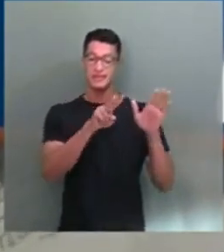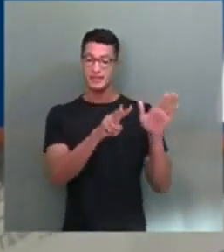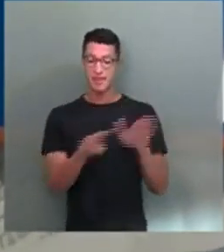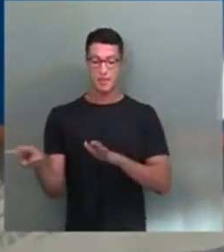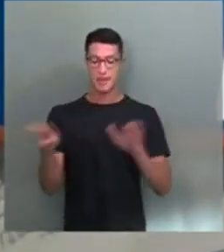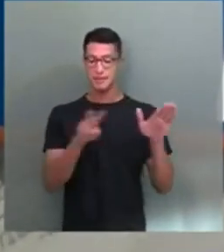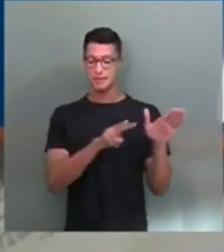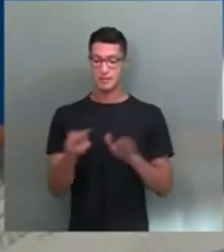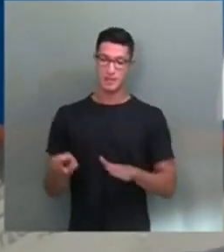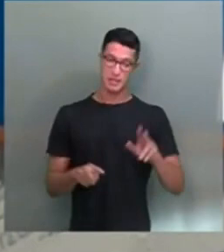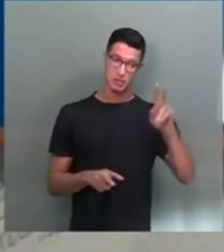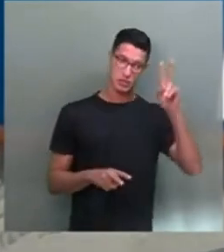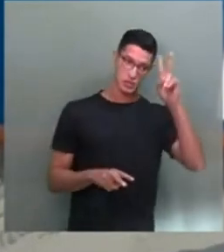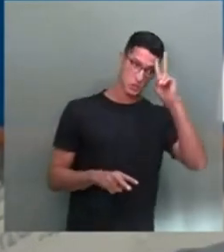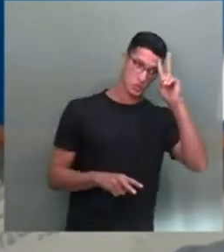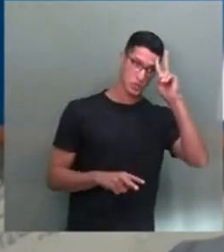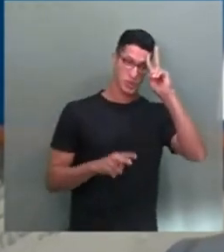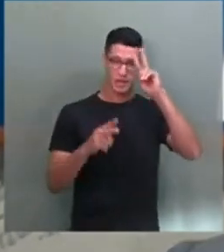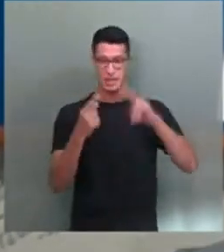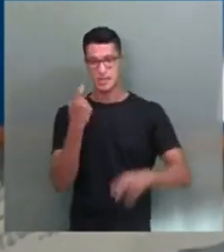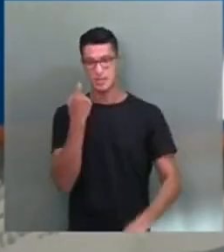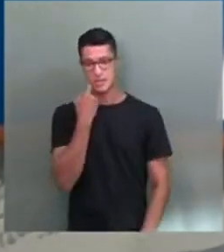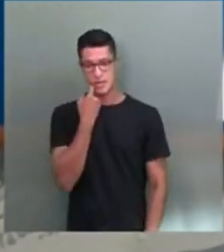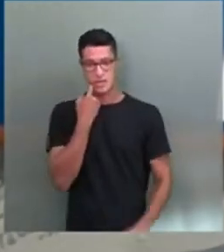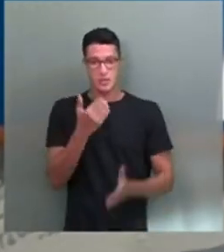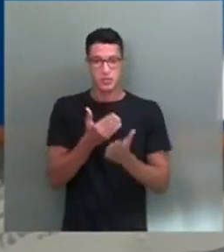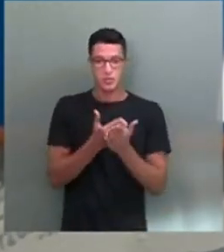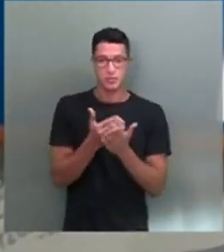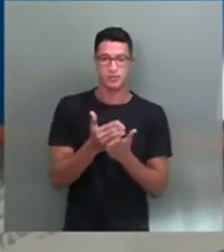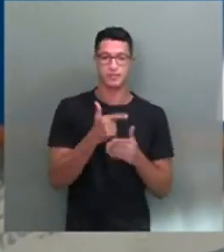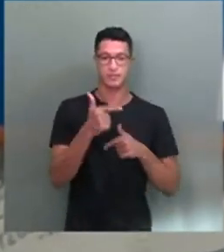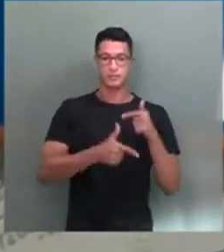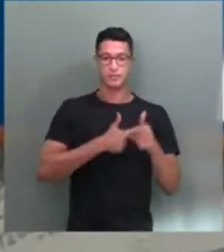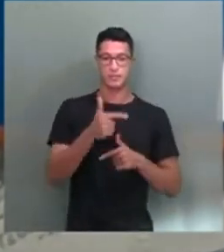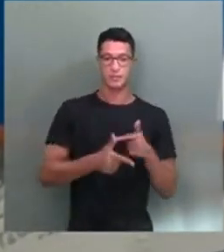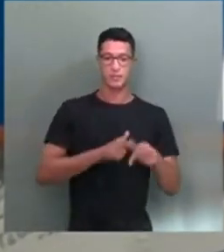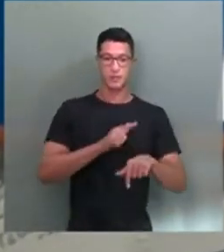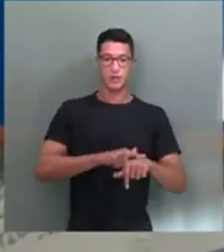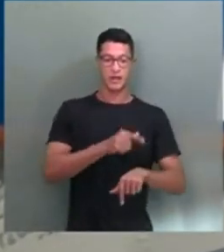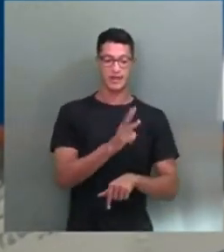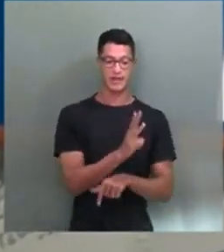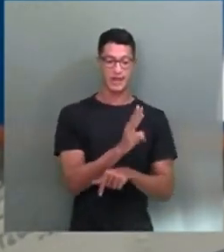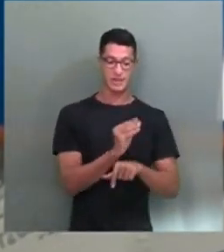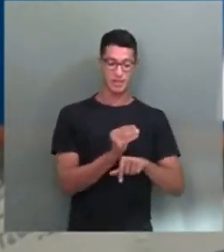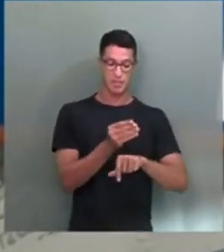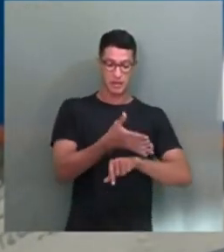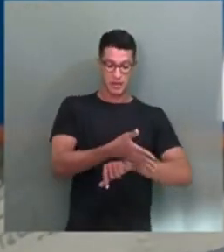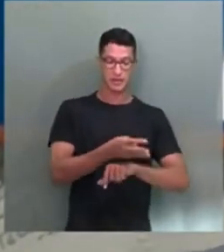de segunda a sexta, começavam a trabalhar às 3h30 da madrugada.